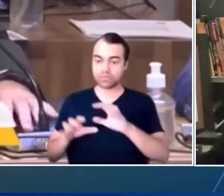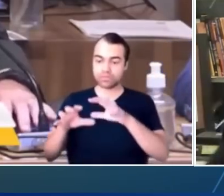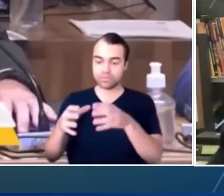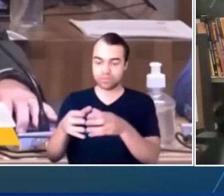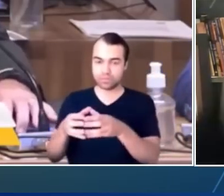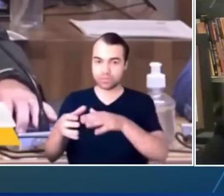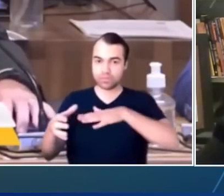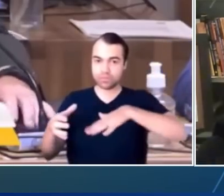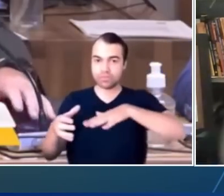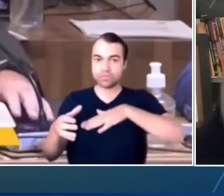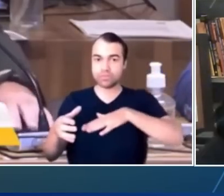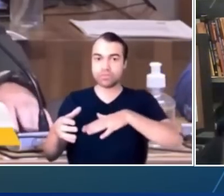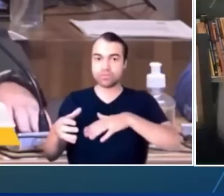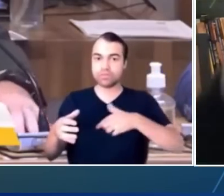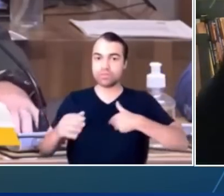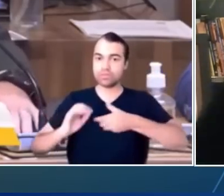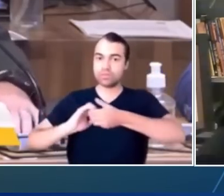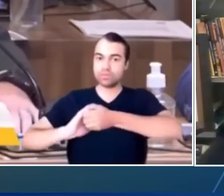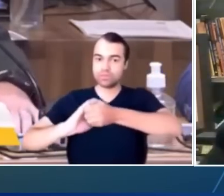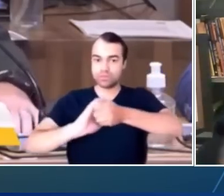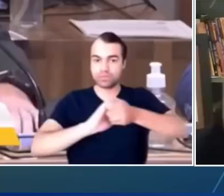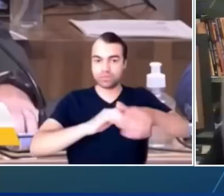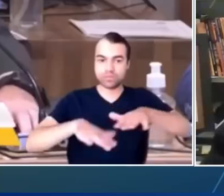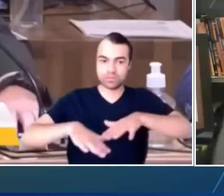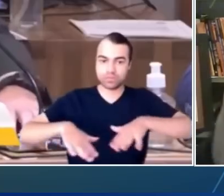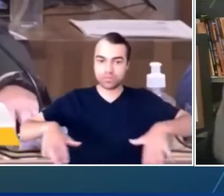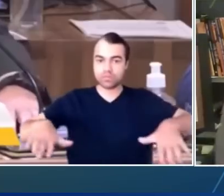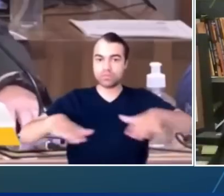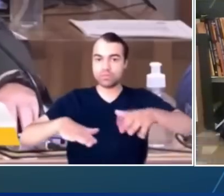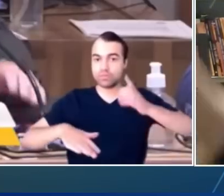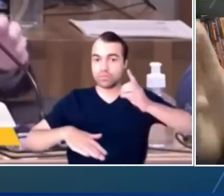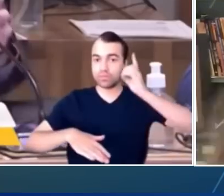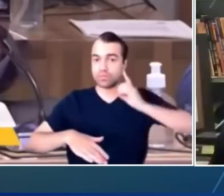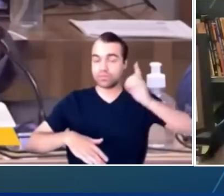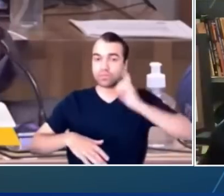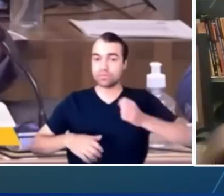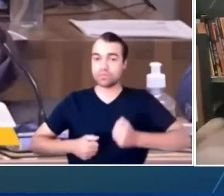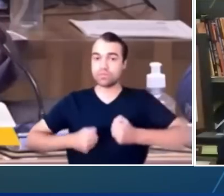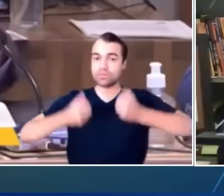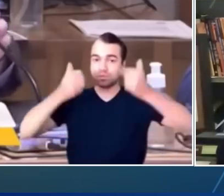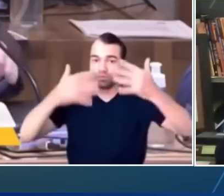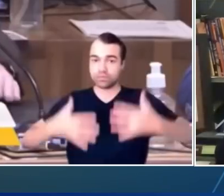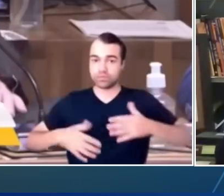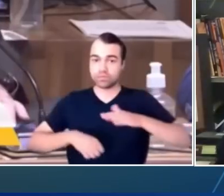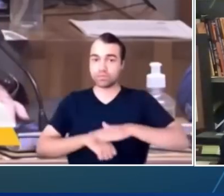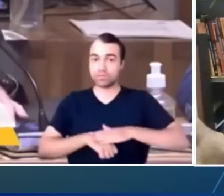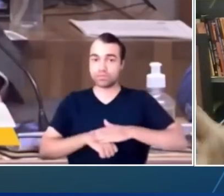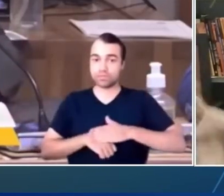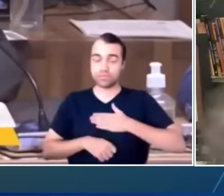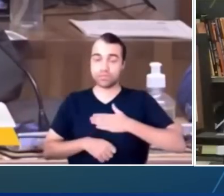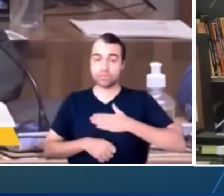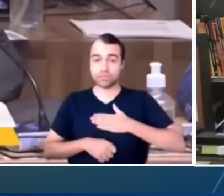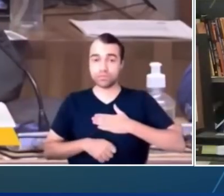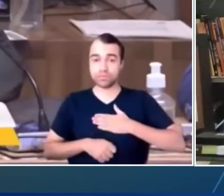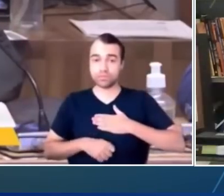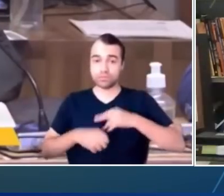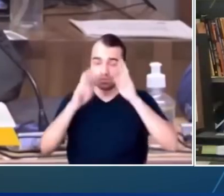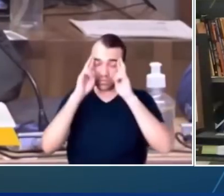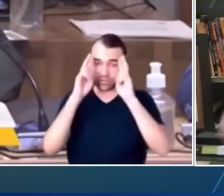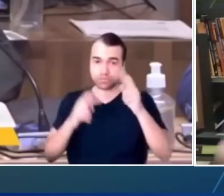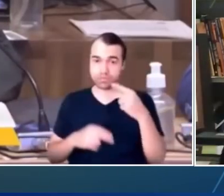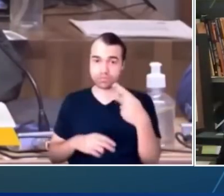que nenhum sujeito que tenha um habeas corpus para não responder fale meia hora.